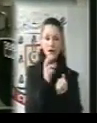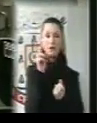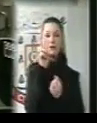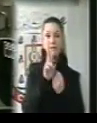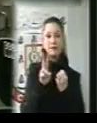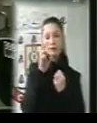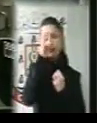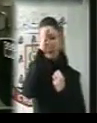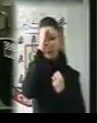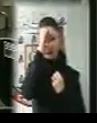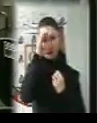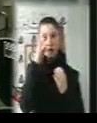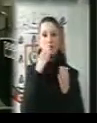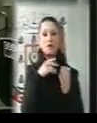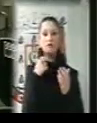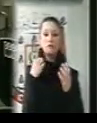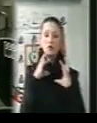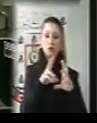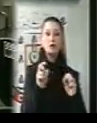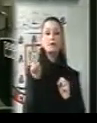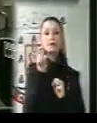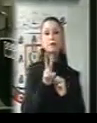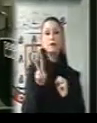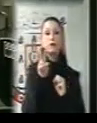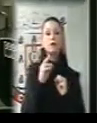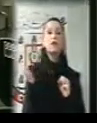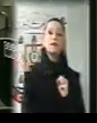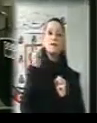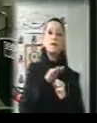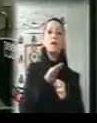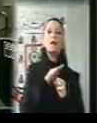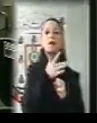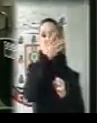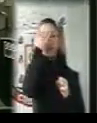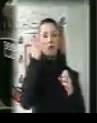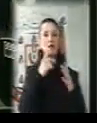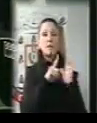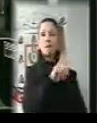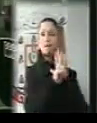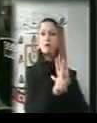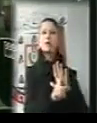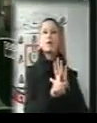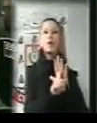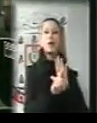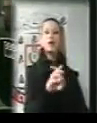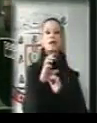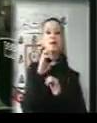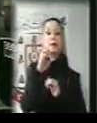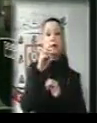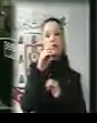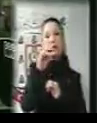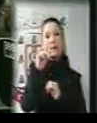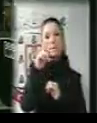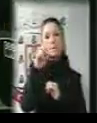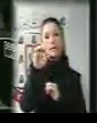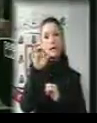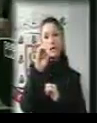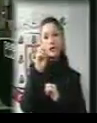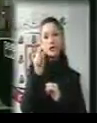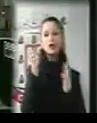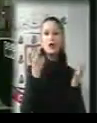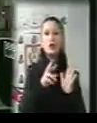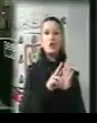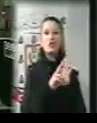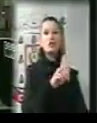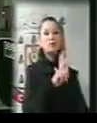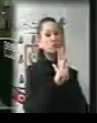De Criciúma, por meio de seus vereadores, vem a público aplaudir a cooperativa agropecuária de Jacinto Machado, que está à